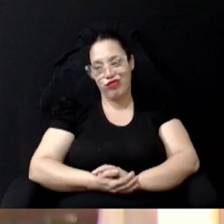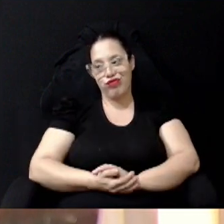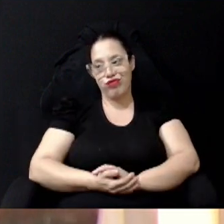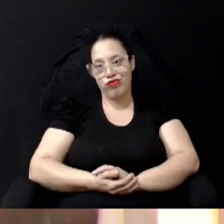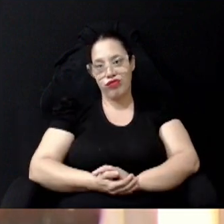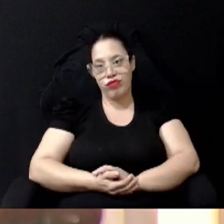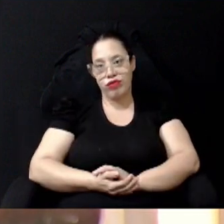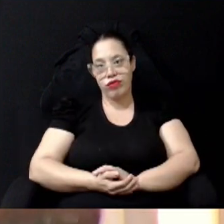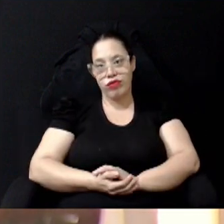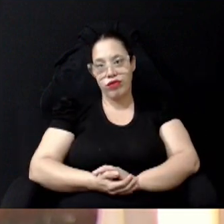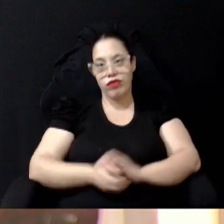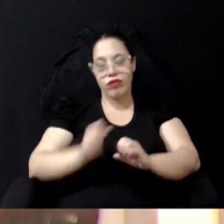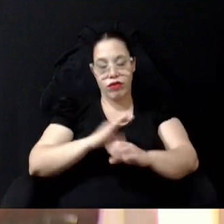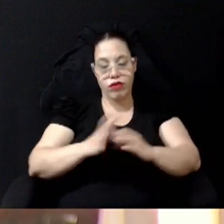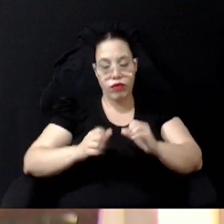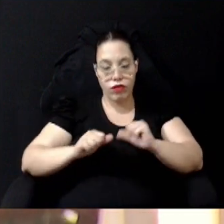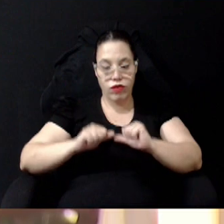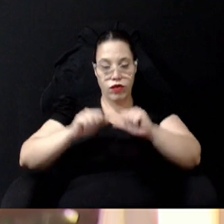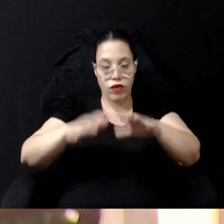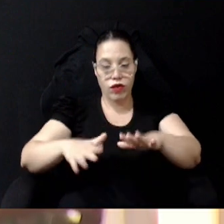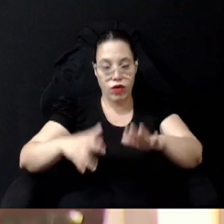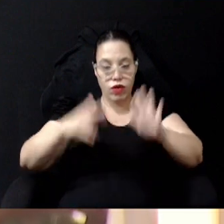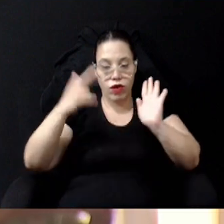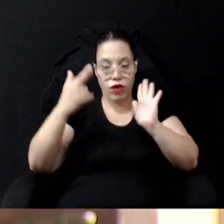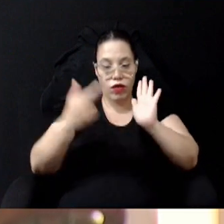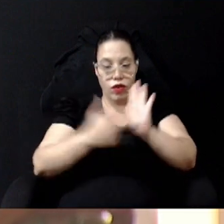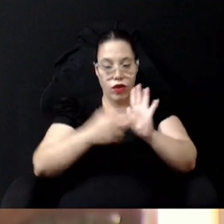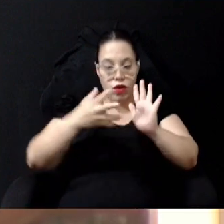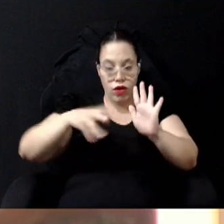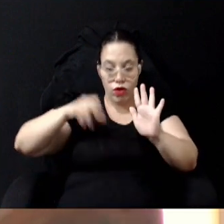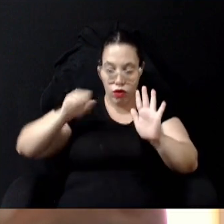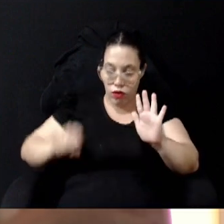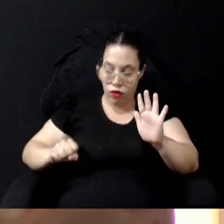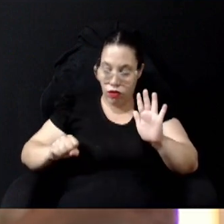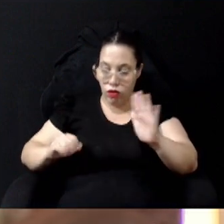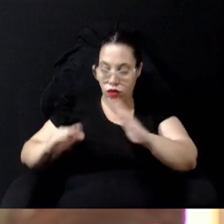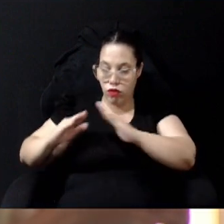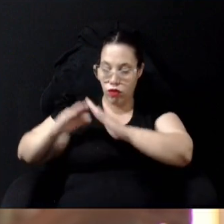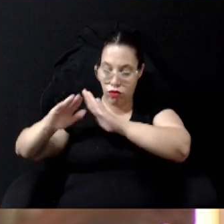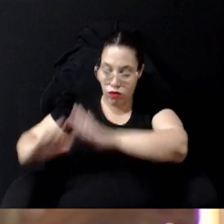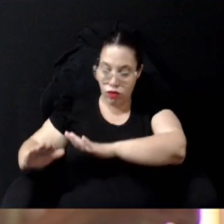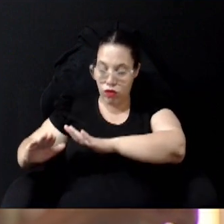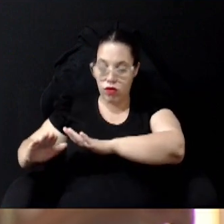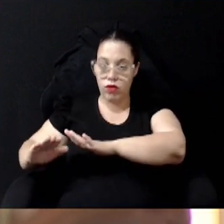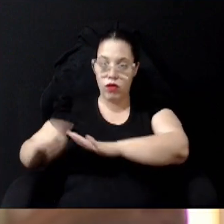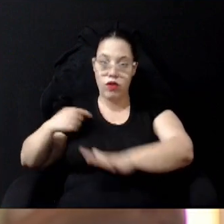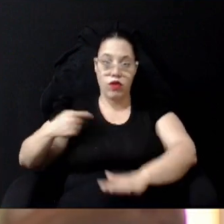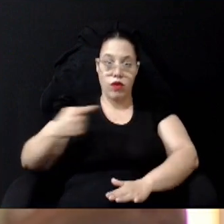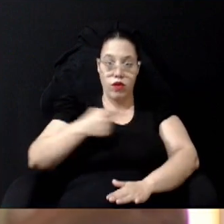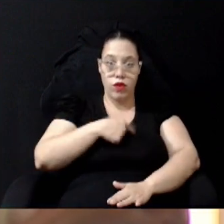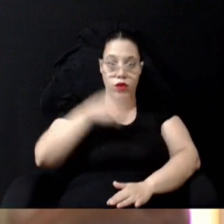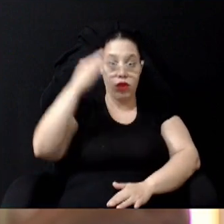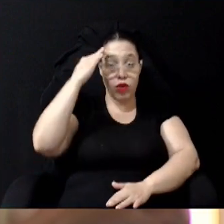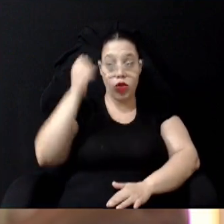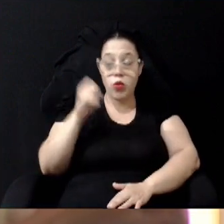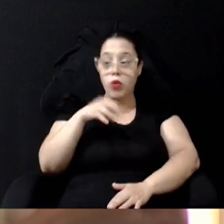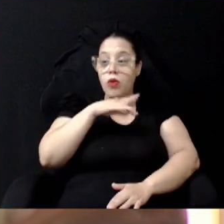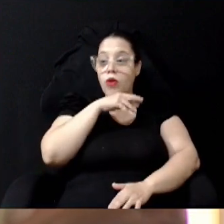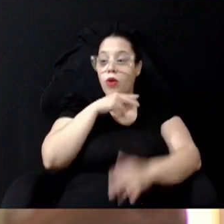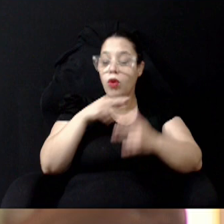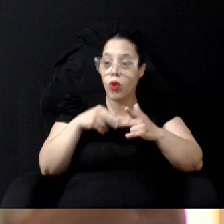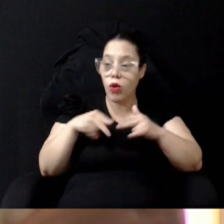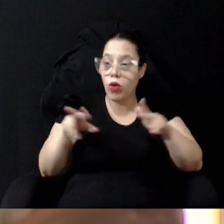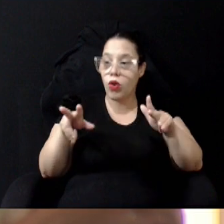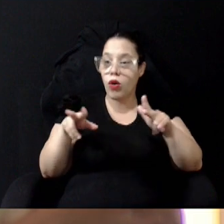veio revelar quando nós tivemos que nos recolher. Mas para nós, que já somos bichos numa